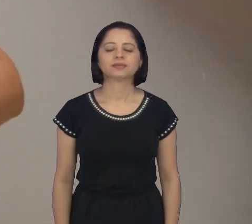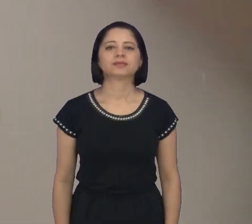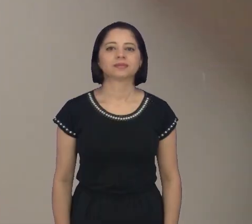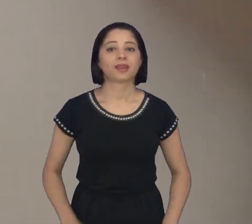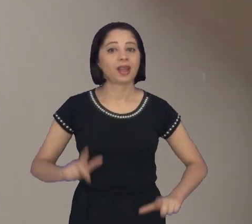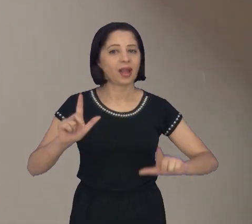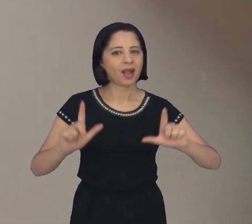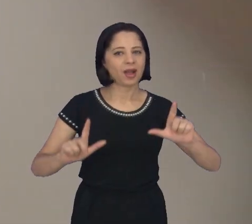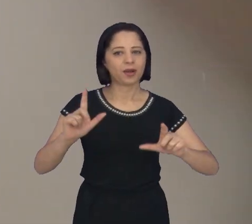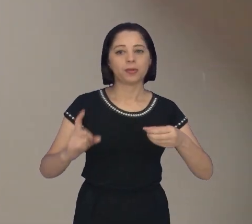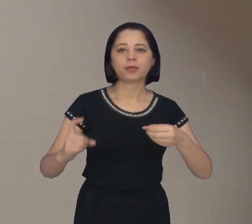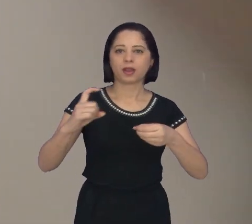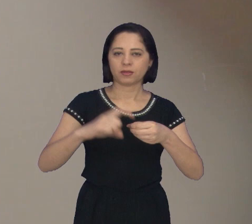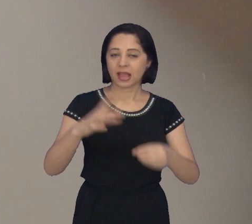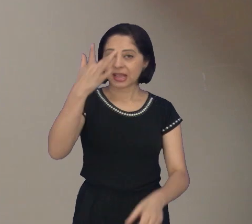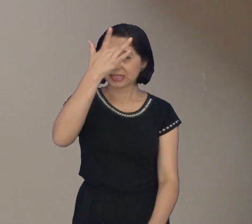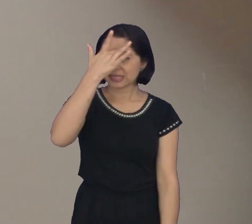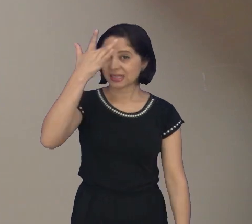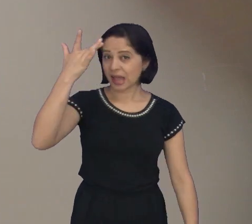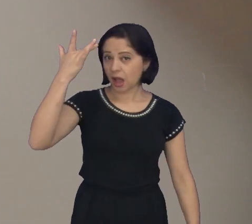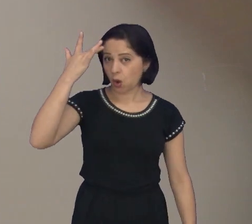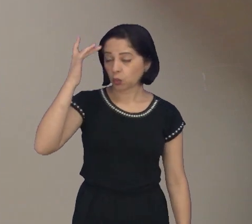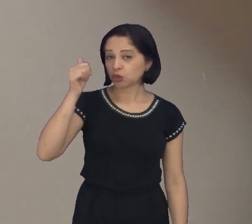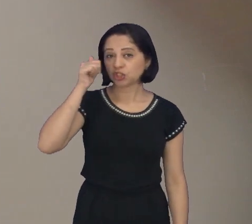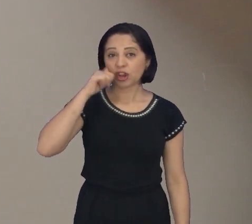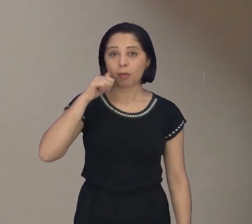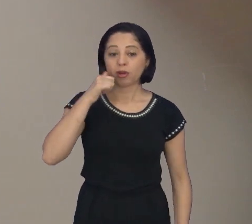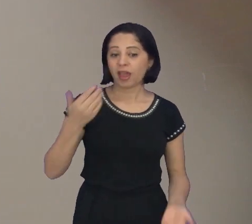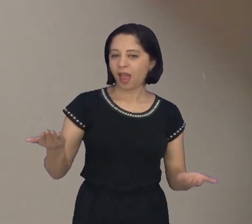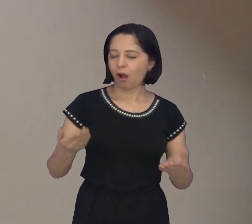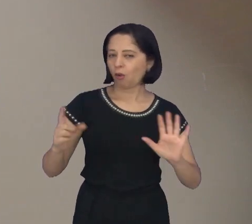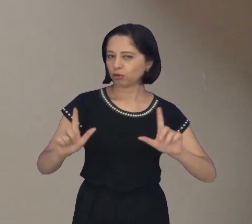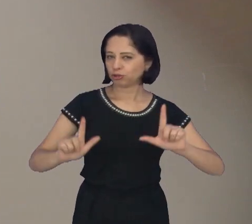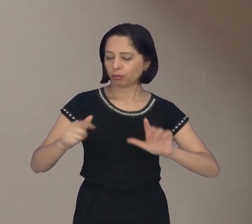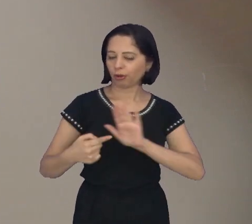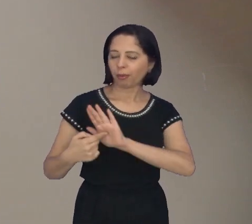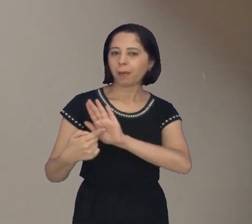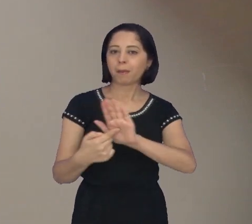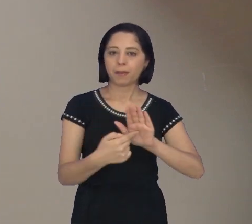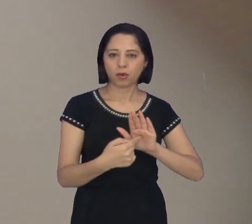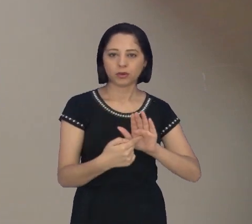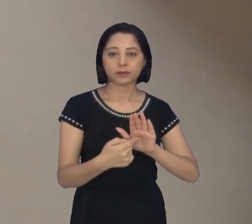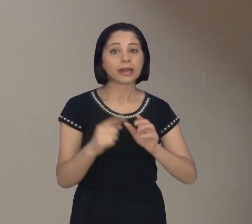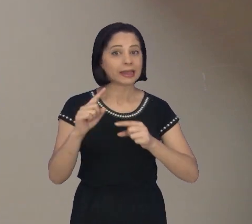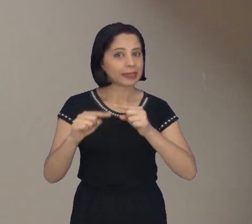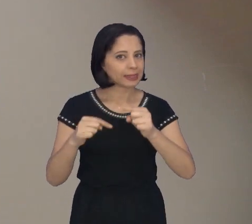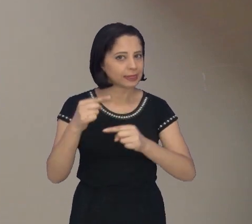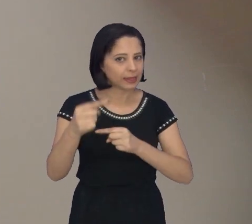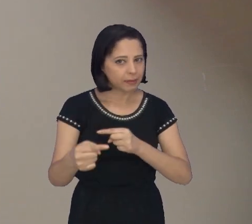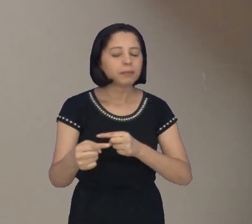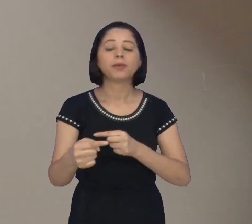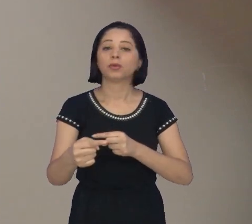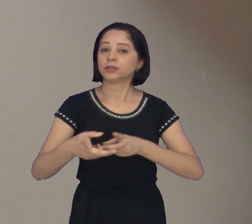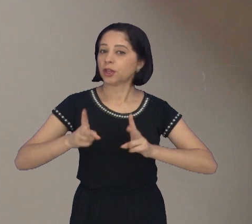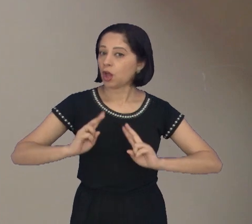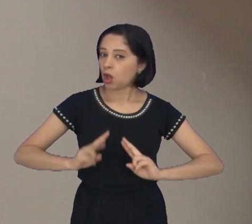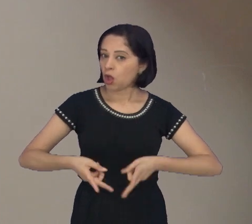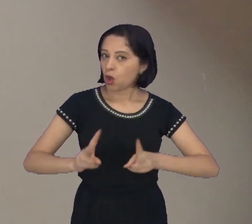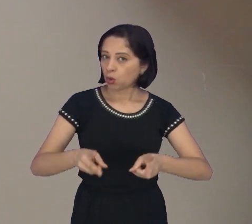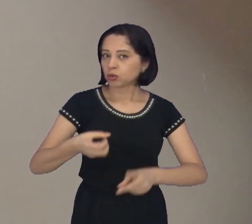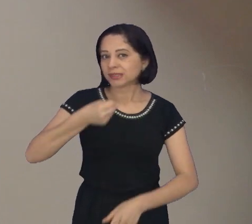Estamos de volta, saúde da mulher é tema do De Bem com Você de hoje. E daqui a pouquinho a gente segue a entrevista